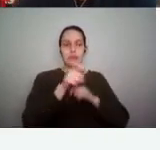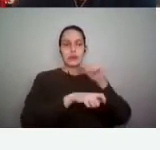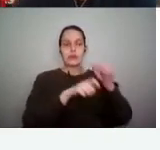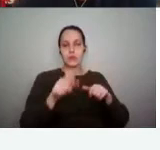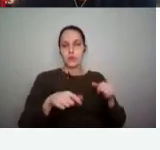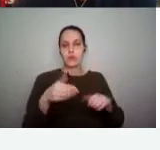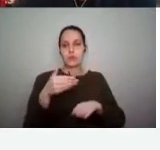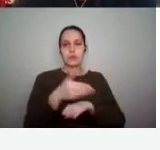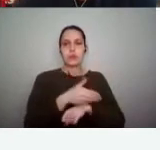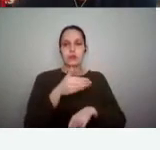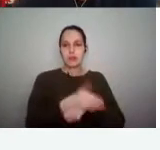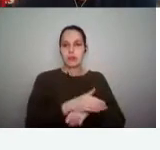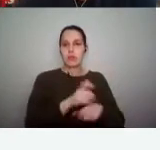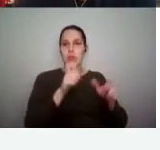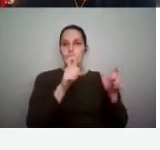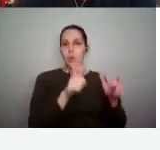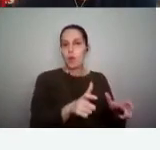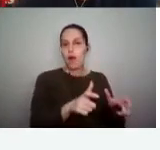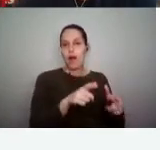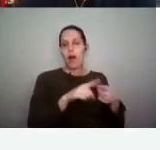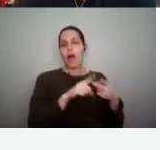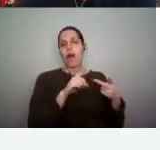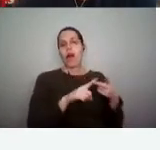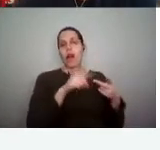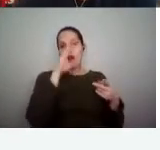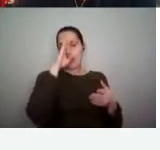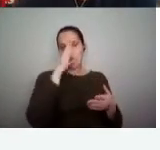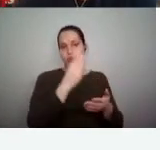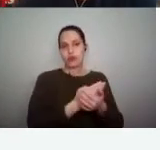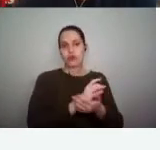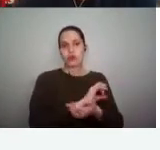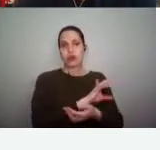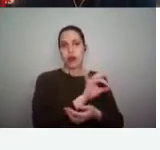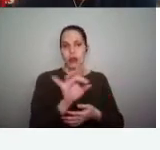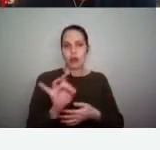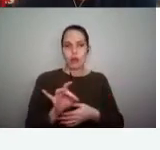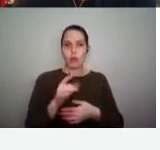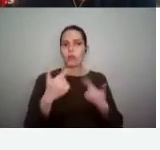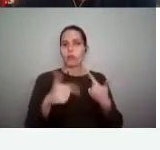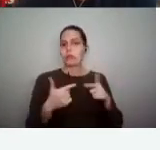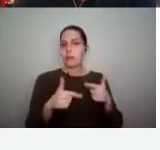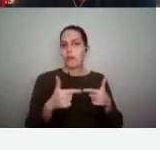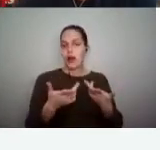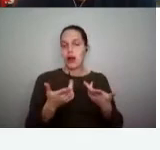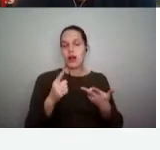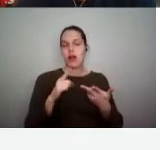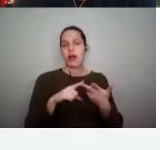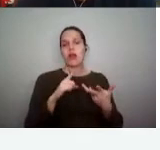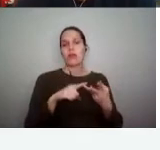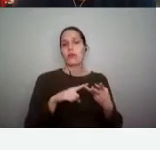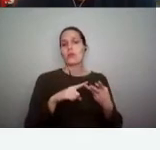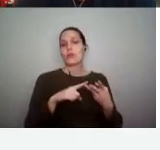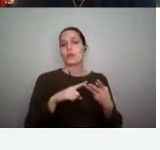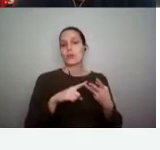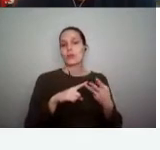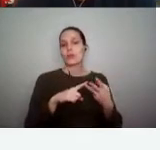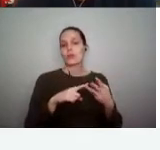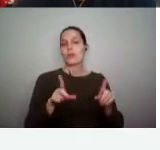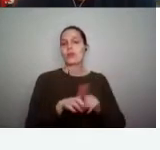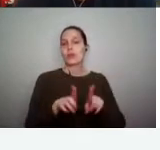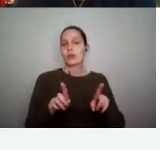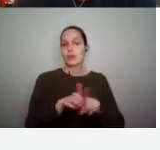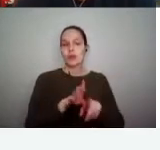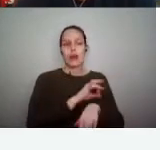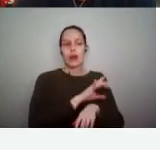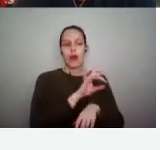do território de ensino, das convicções e crenças que suportam esse trabalho, né? E, consequentemente, né, cada situação